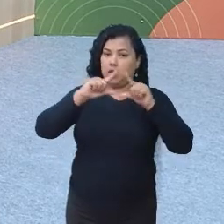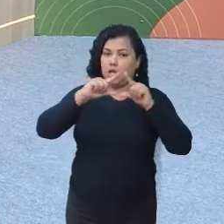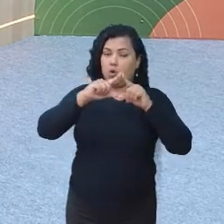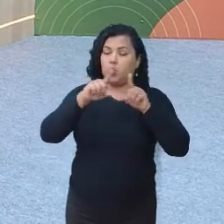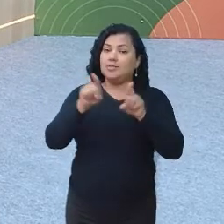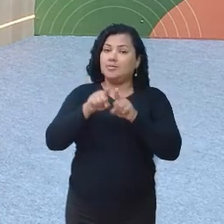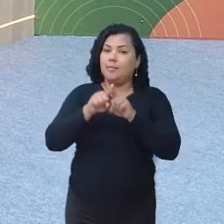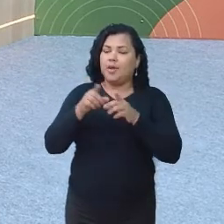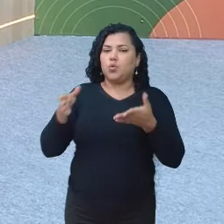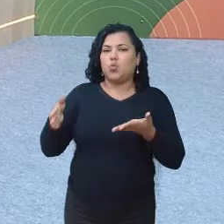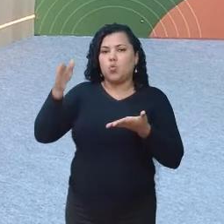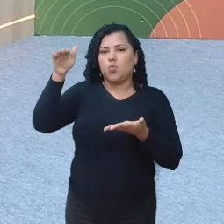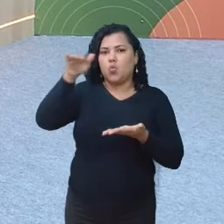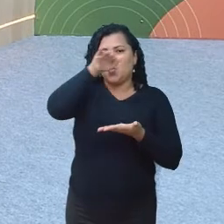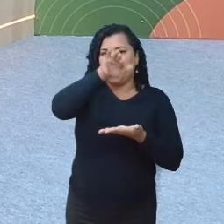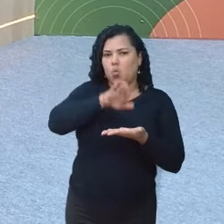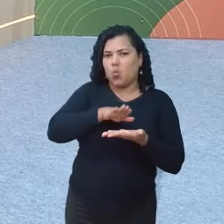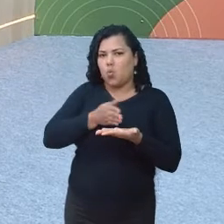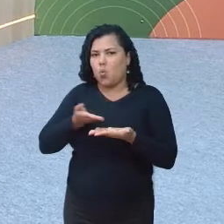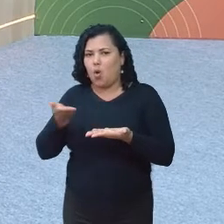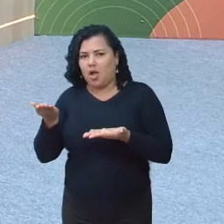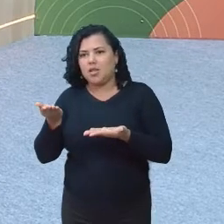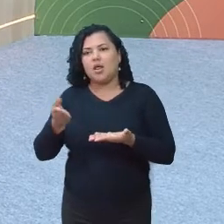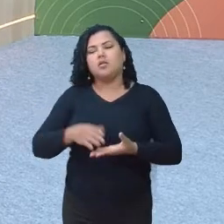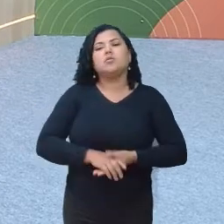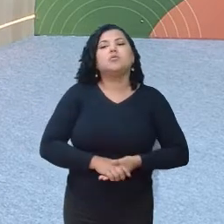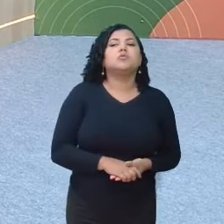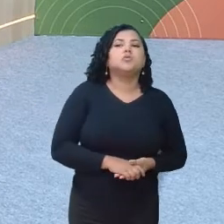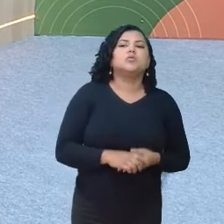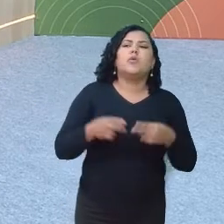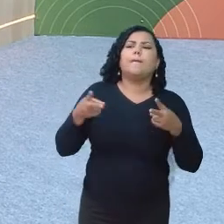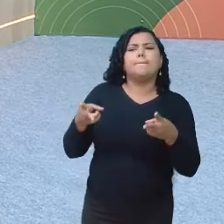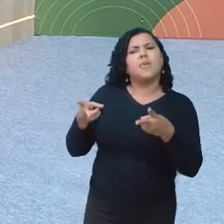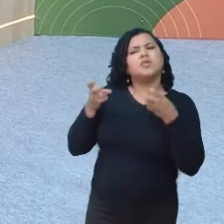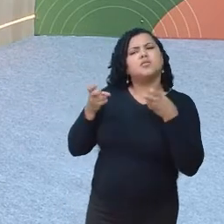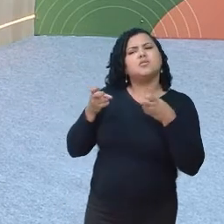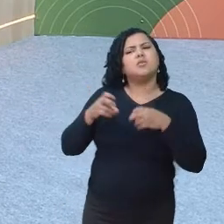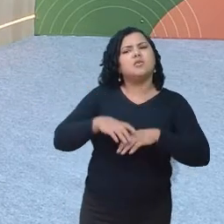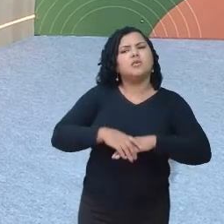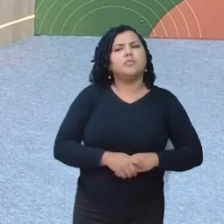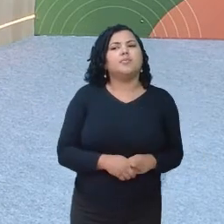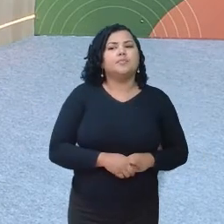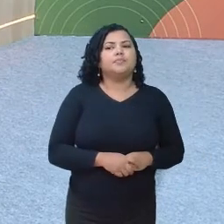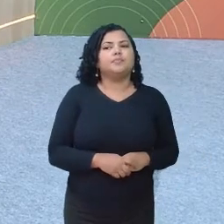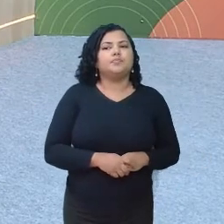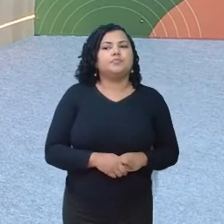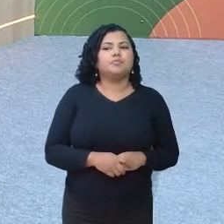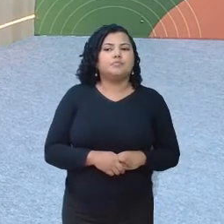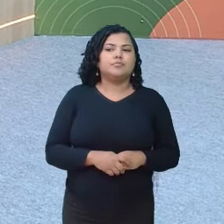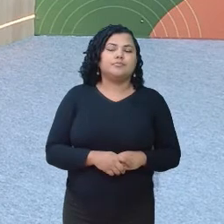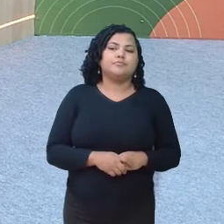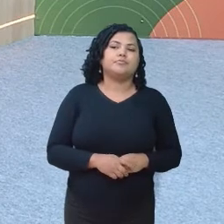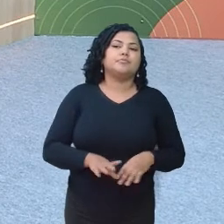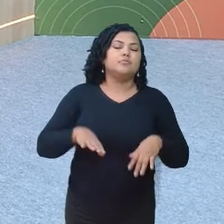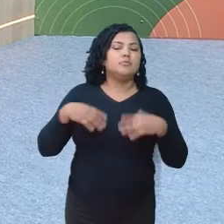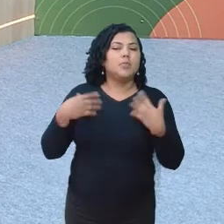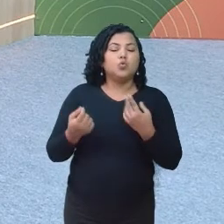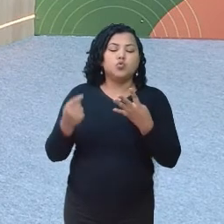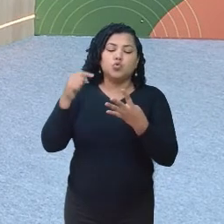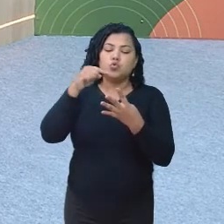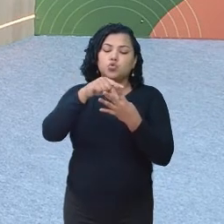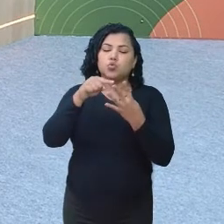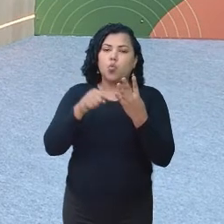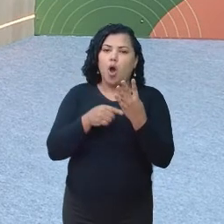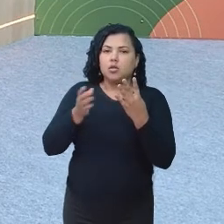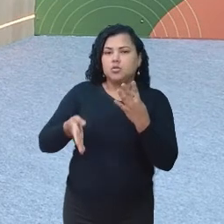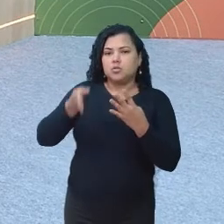do quadrilátero. Então, agora, olhando para o quadrilátero, perceba que dos 4 ângulos do quadrilátero, eu